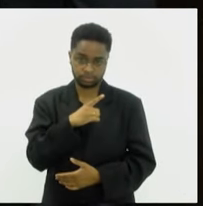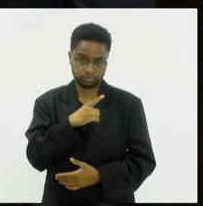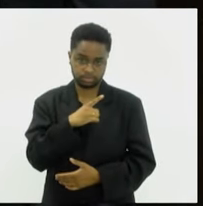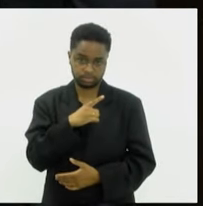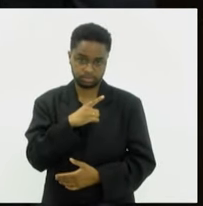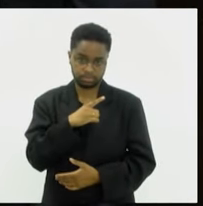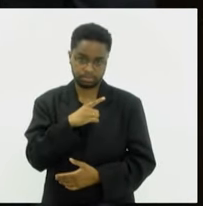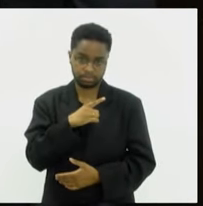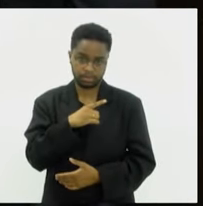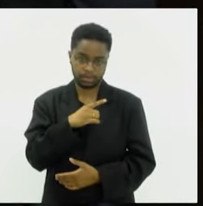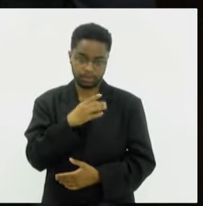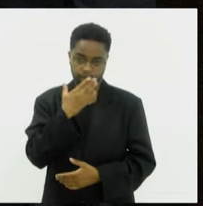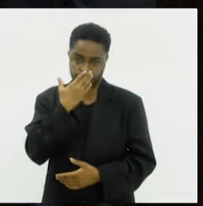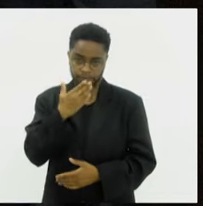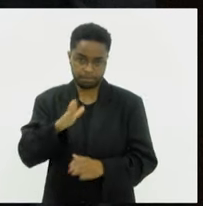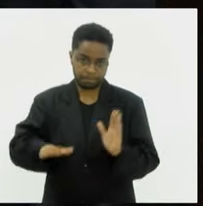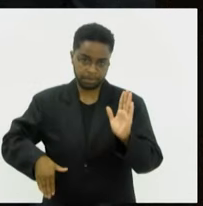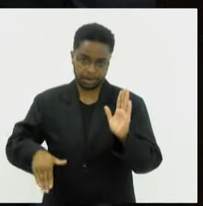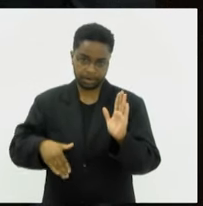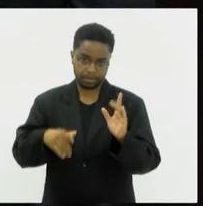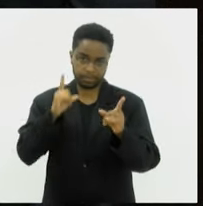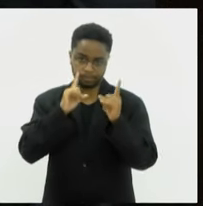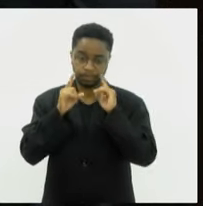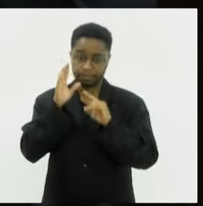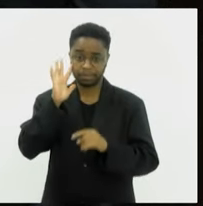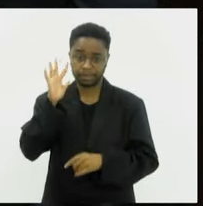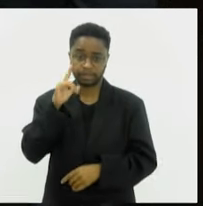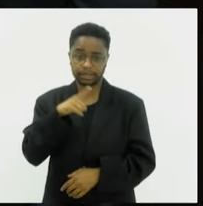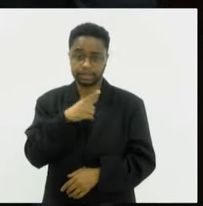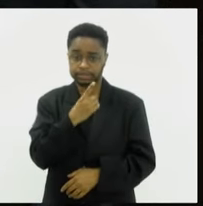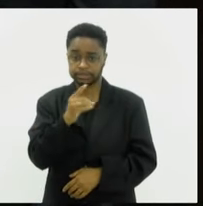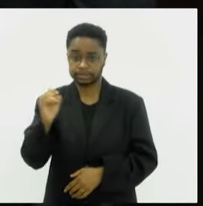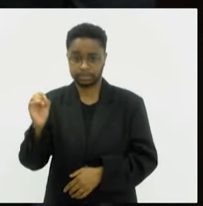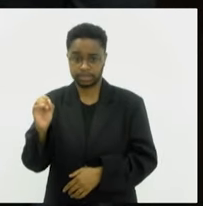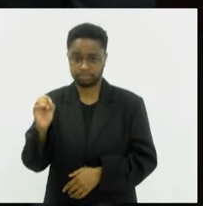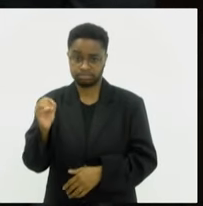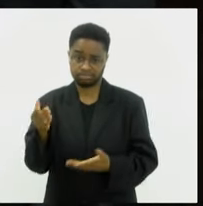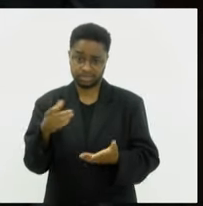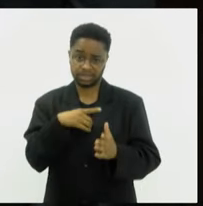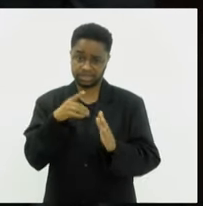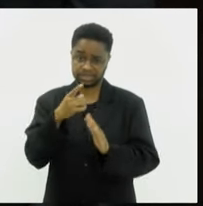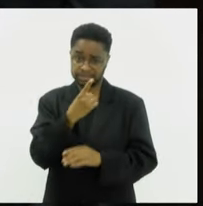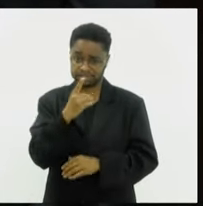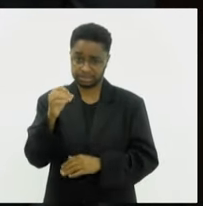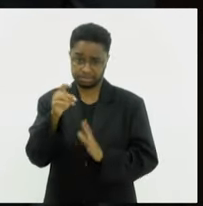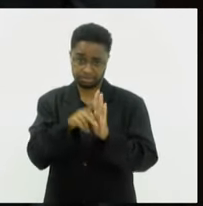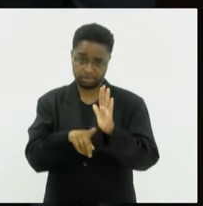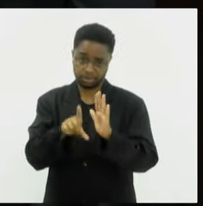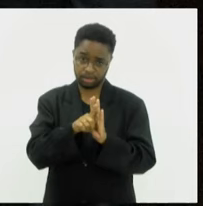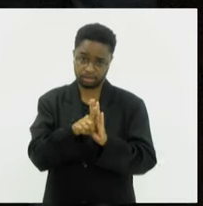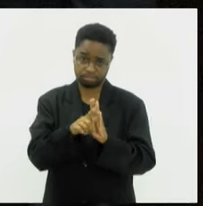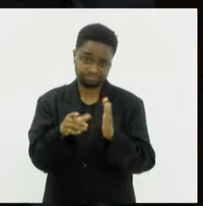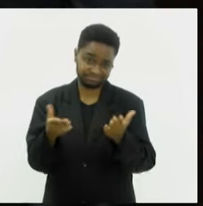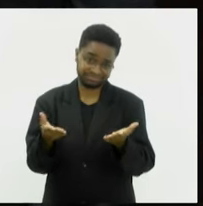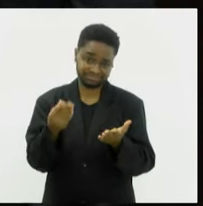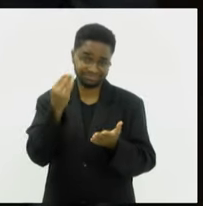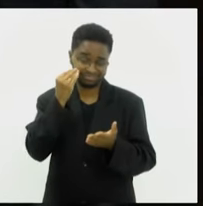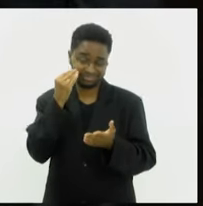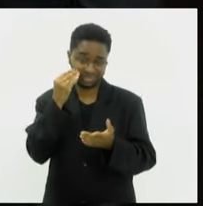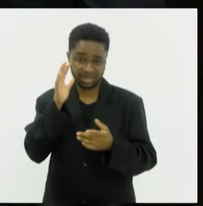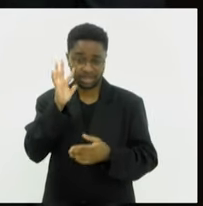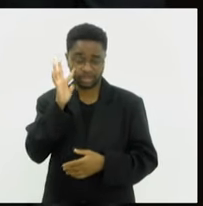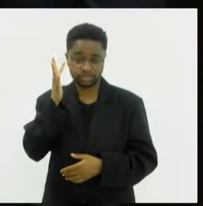na orla de Maricá. Imagine que seja 100. Serão 100 projetos de lei, mas para resolver essa